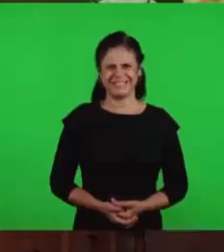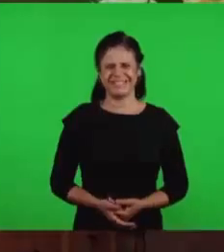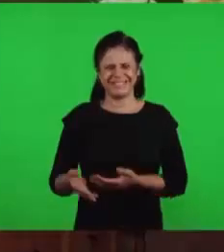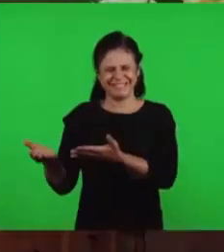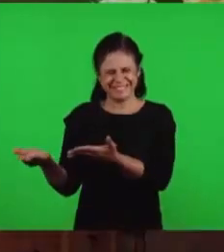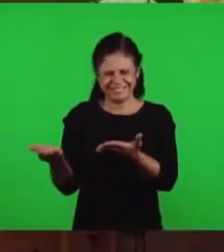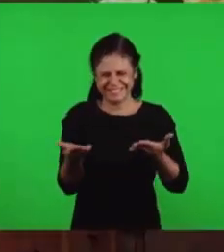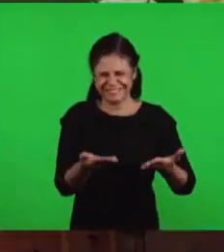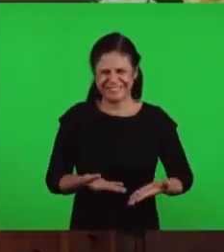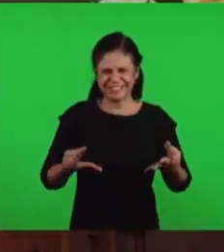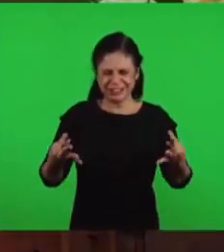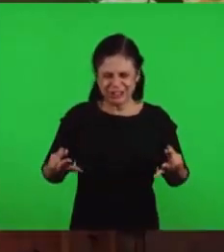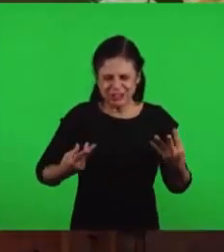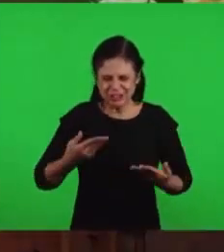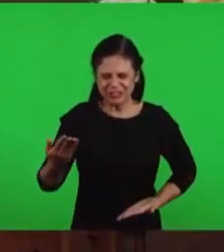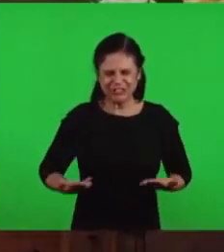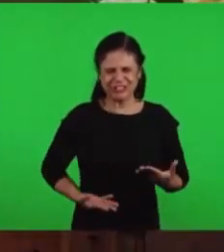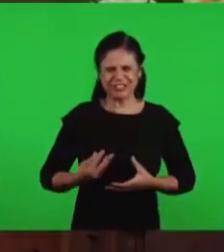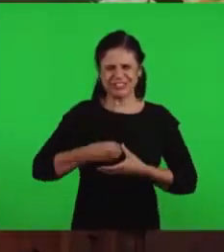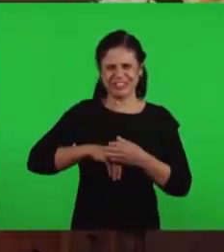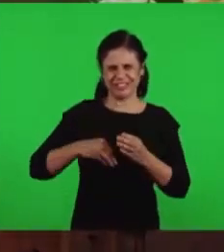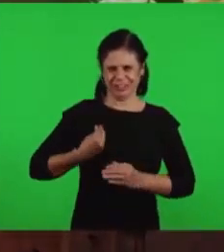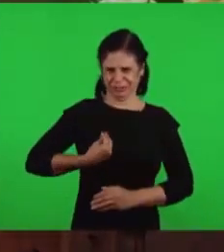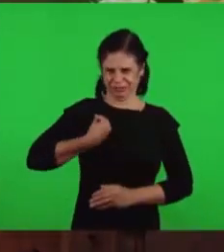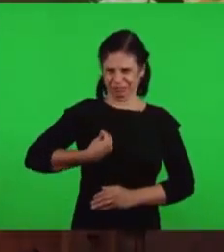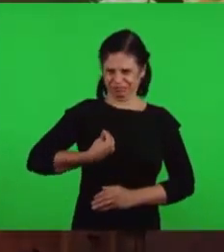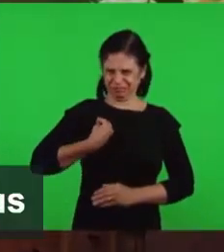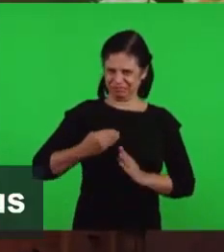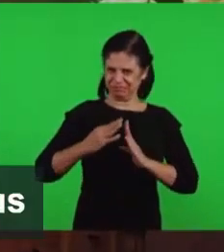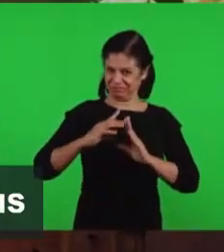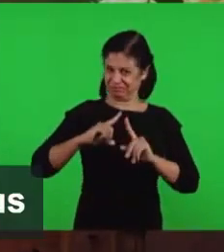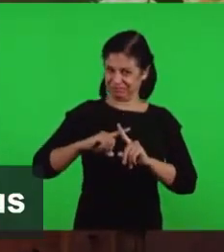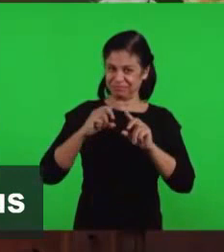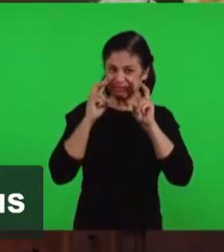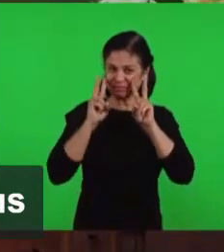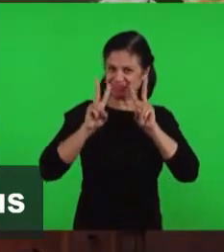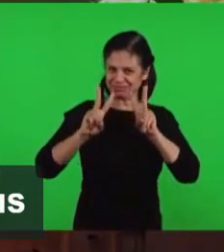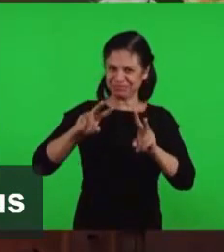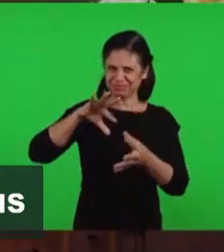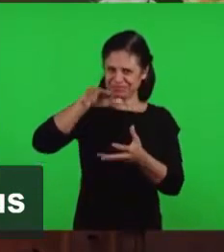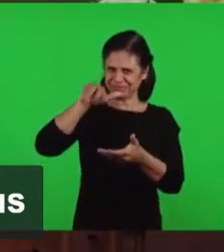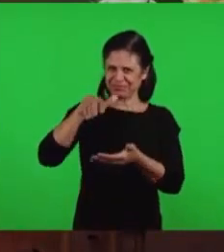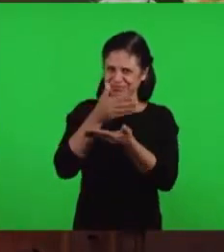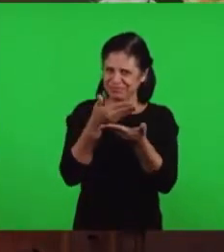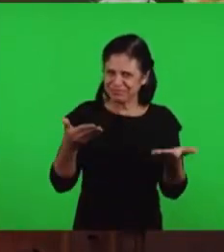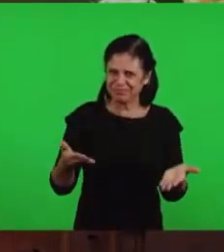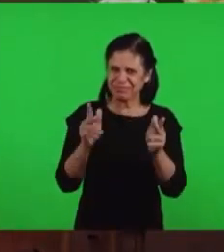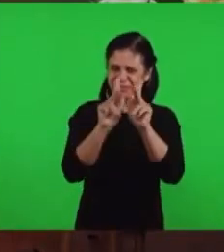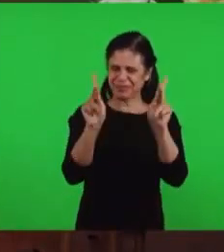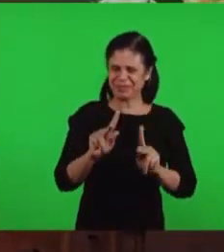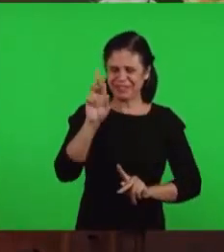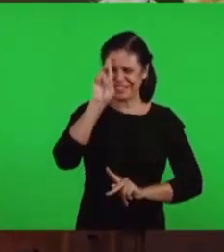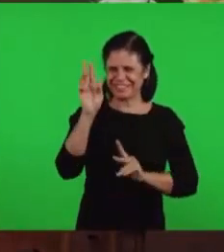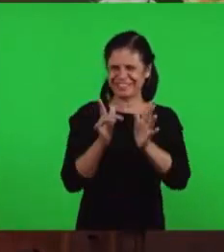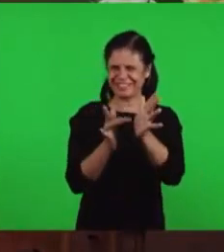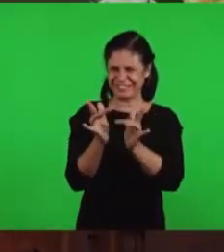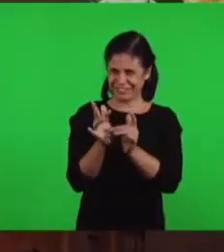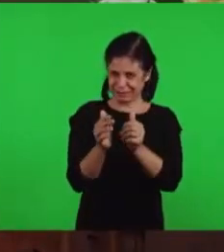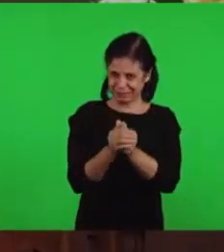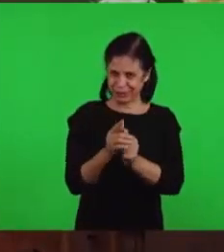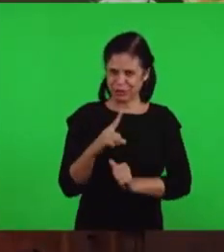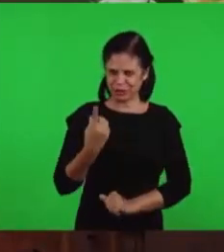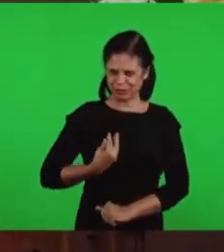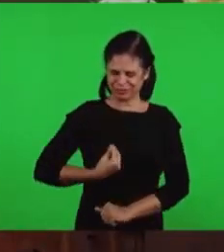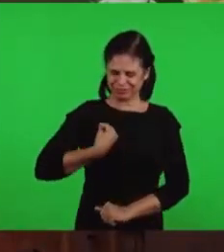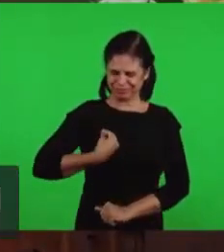nós completamos a todos os irmãos que estão nas igrejas recebendo esta transmissão com a paz do senhor Jesus irmão nós estamos aqui para